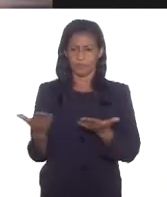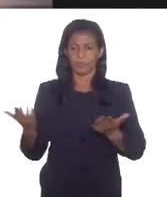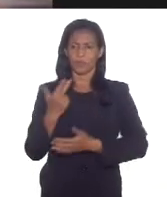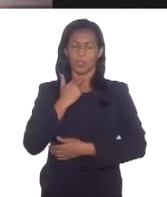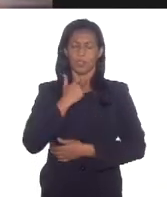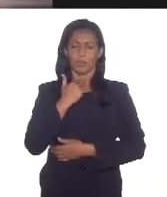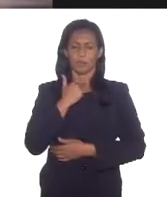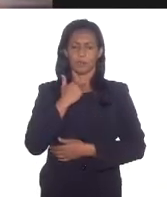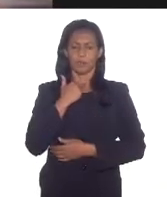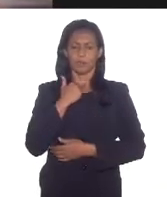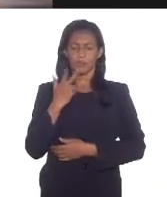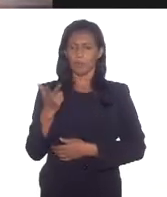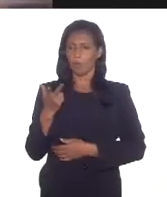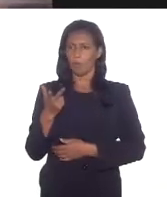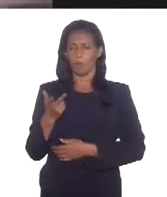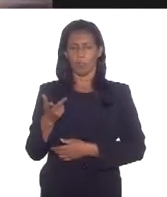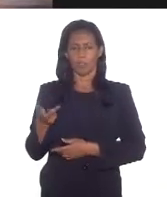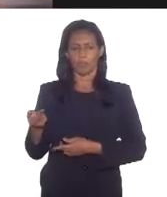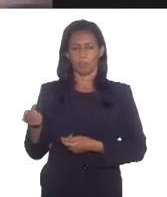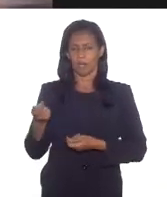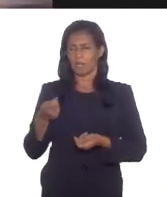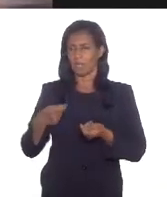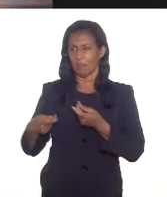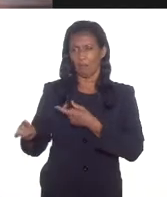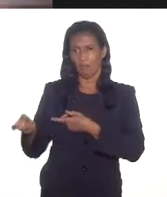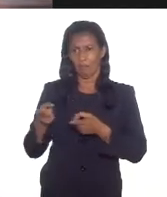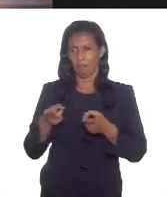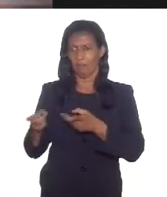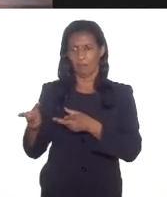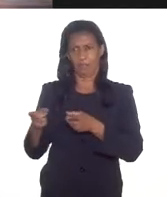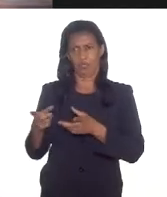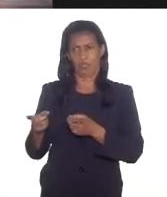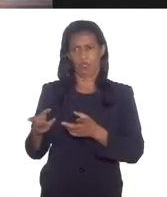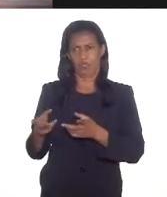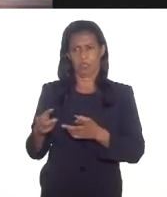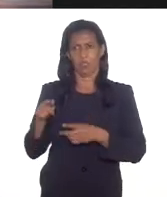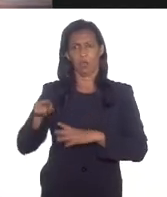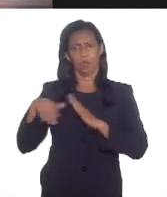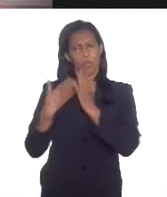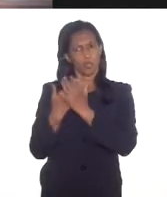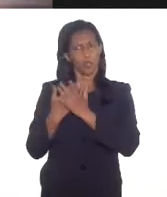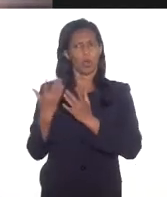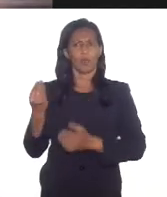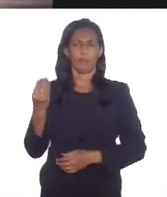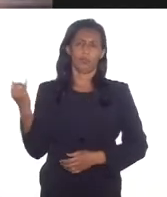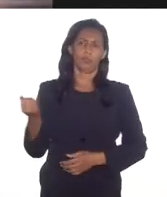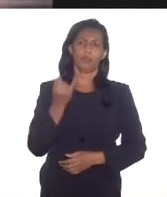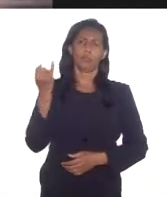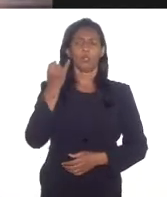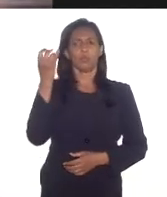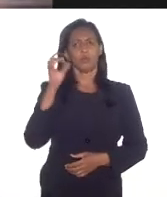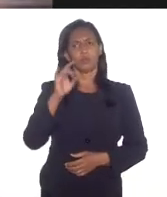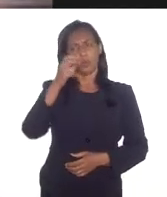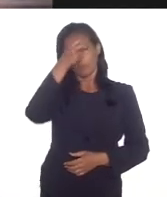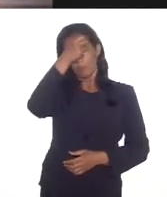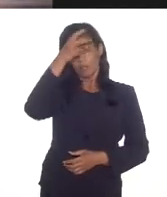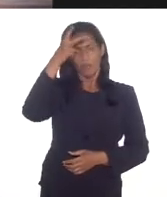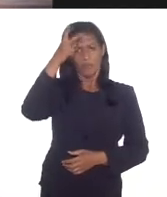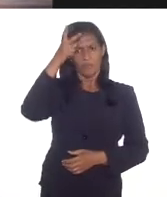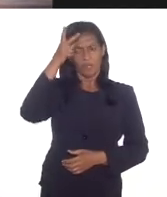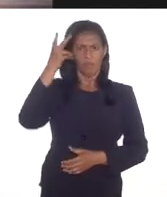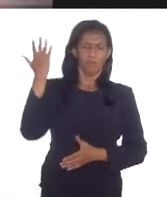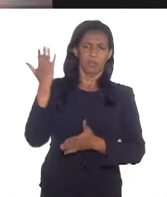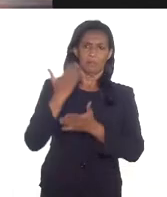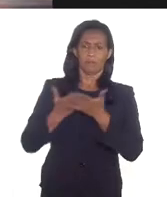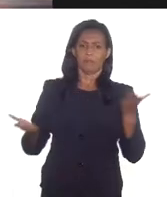pode mais ser negociada. E uma escola é algo de muita importância. Só um prefeito que tenha